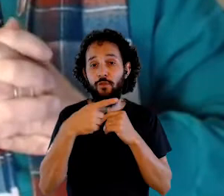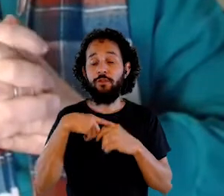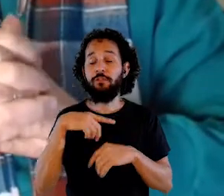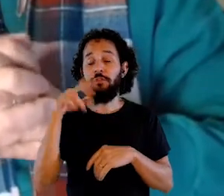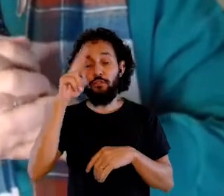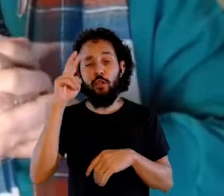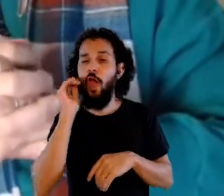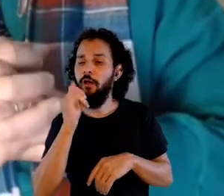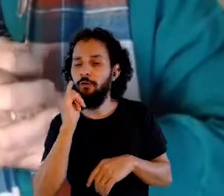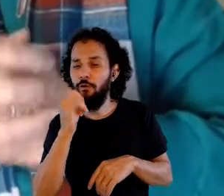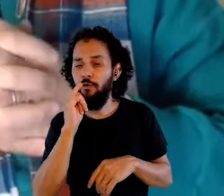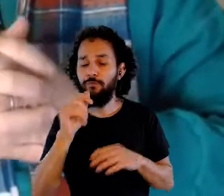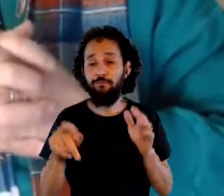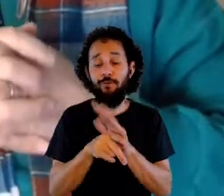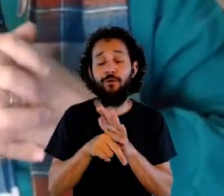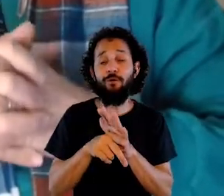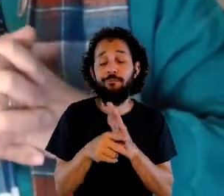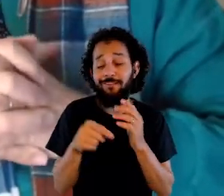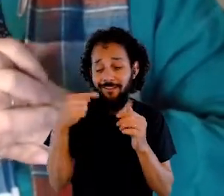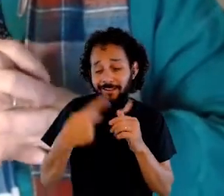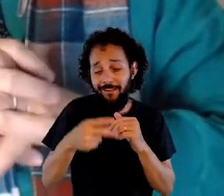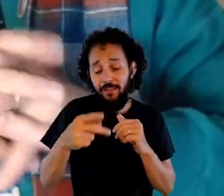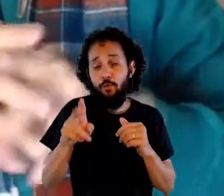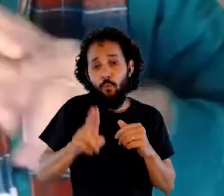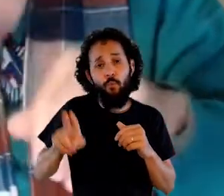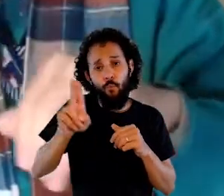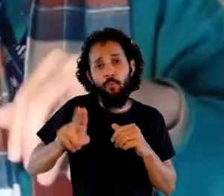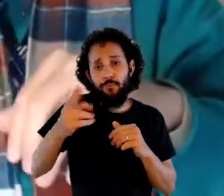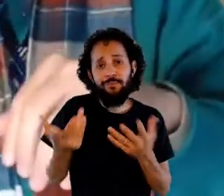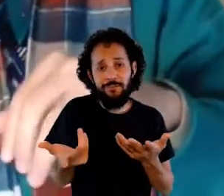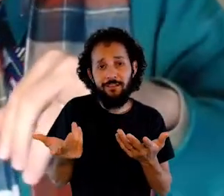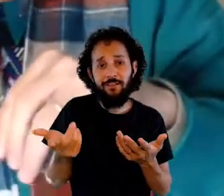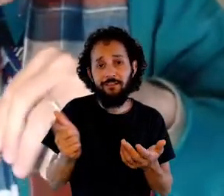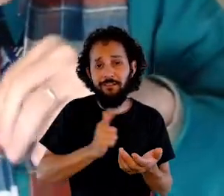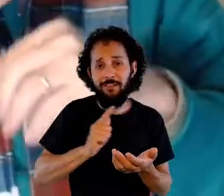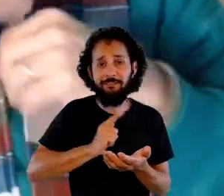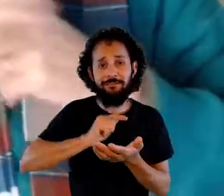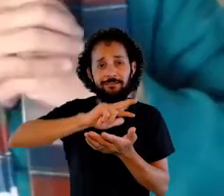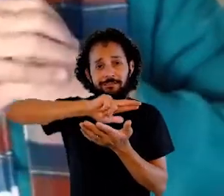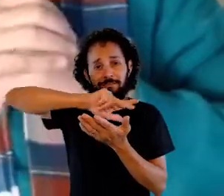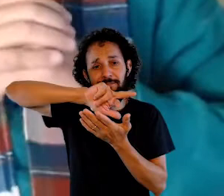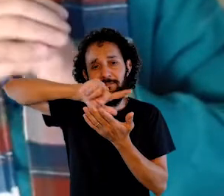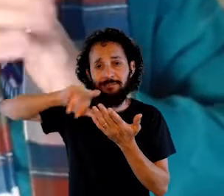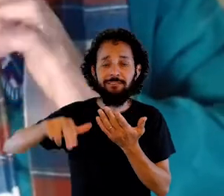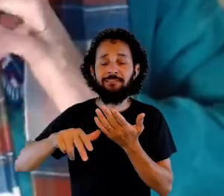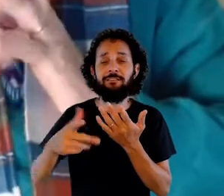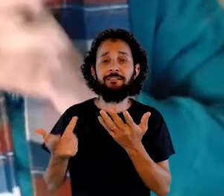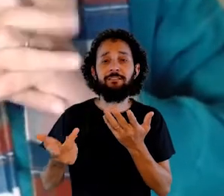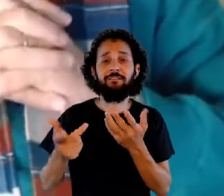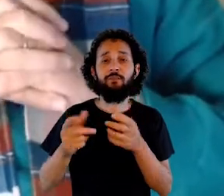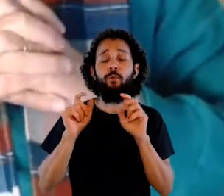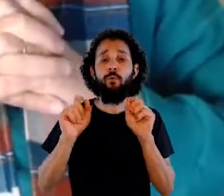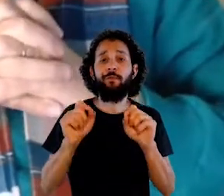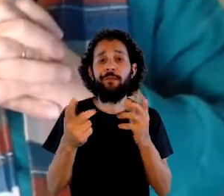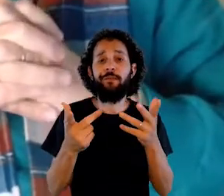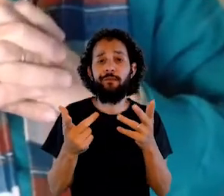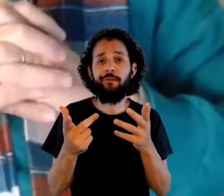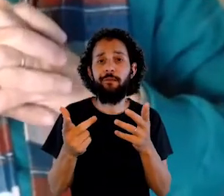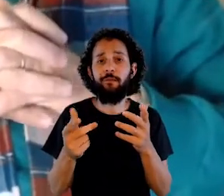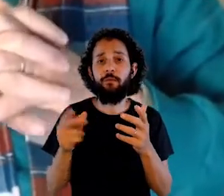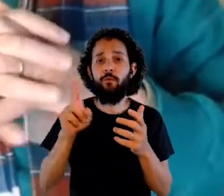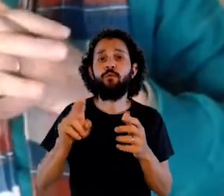a gente usa, né? Existem vários procedimentos artísticos que se valem do corpo, né,